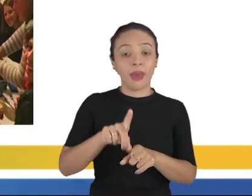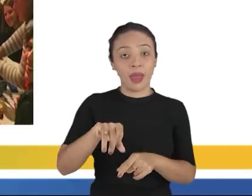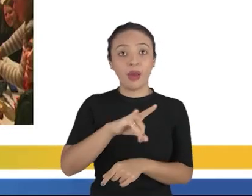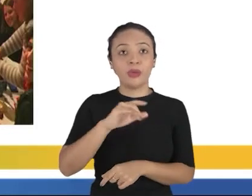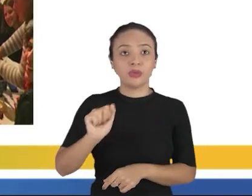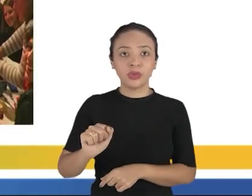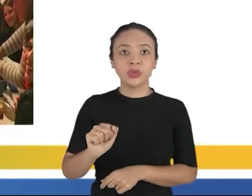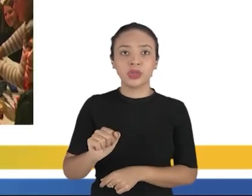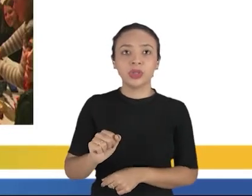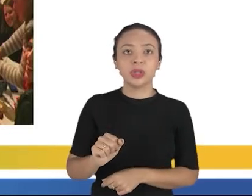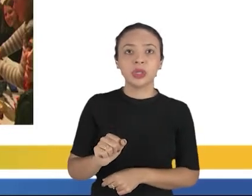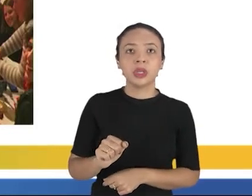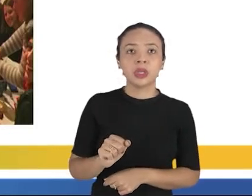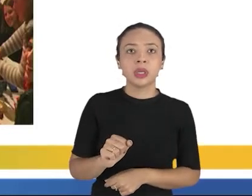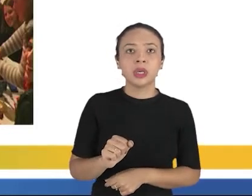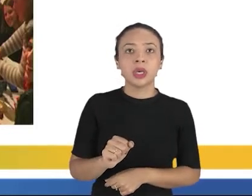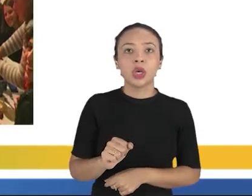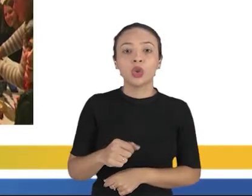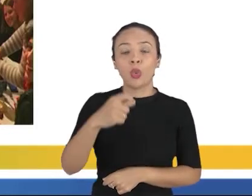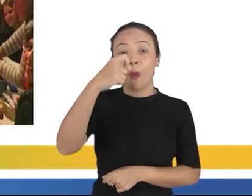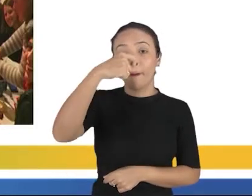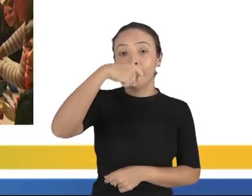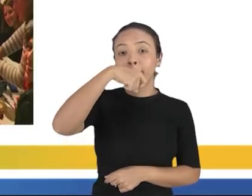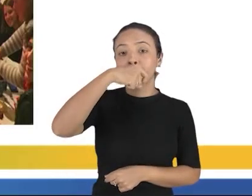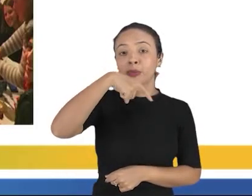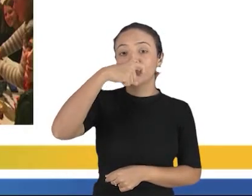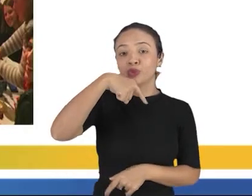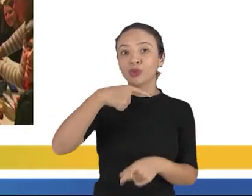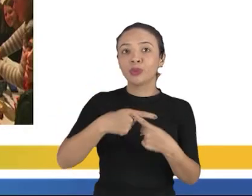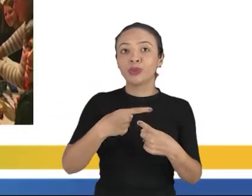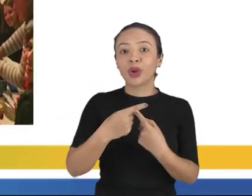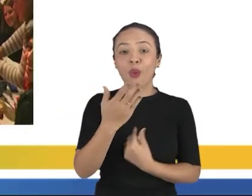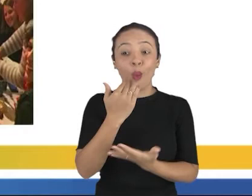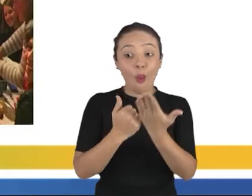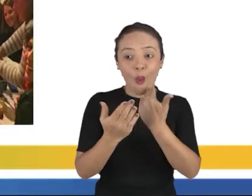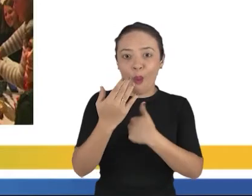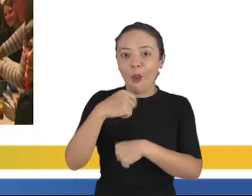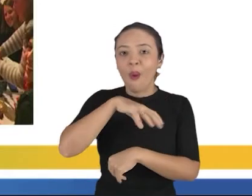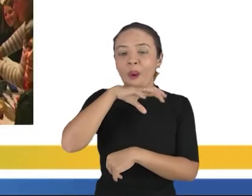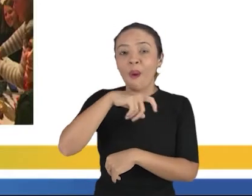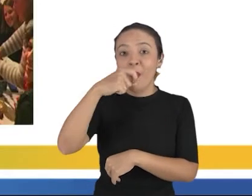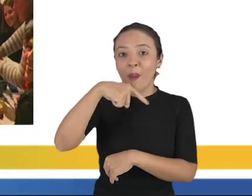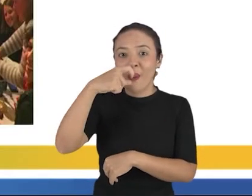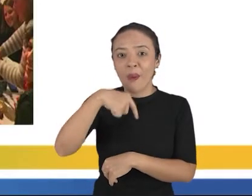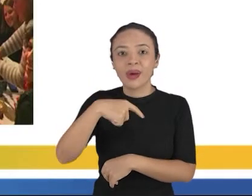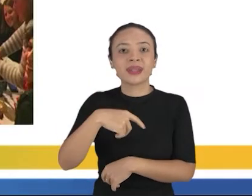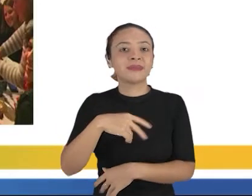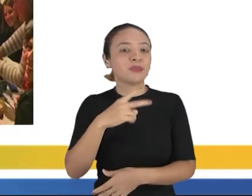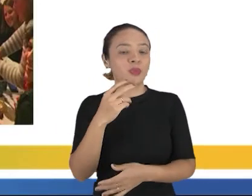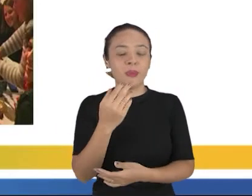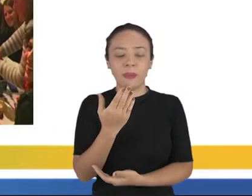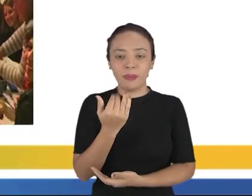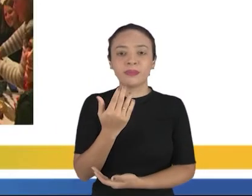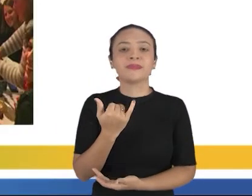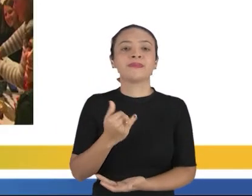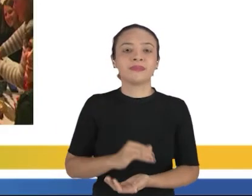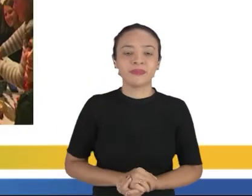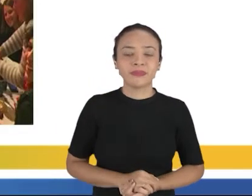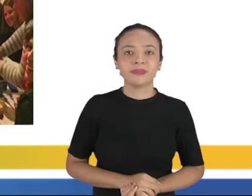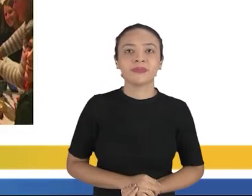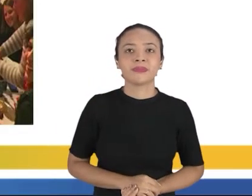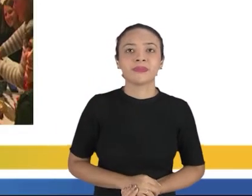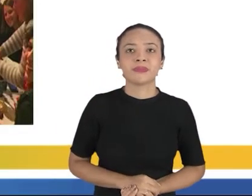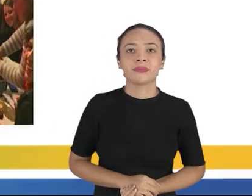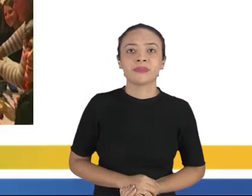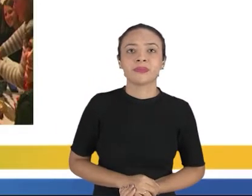como Turkey Day, que é o dia do peru, já que o consumo de peru neste dia é maior do que em qualquer outro dia do ano nos Estados